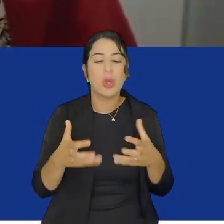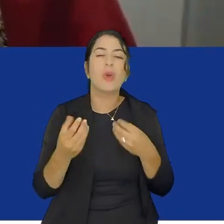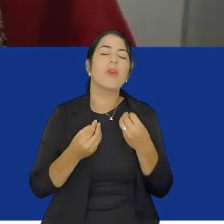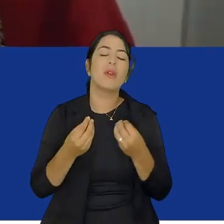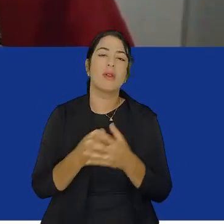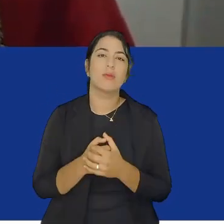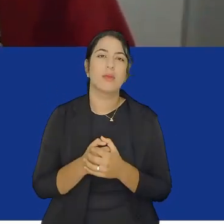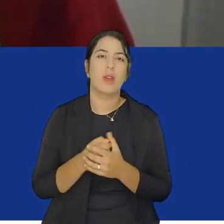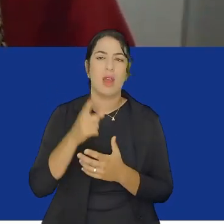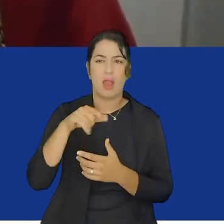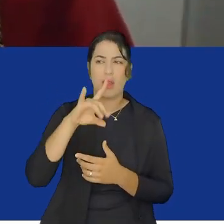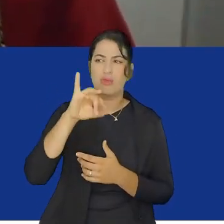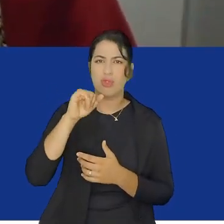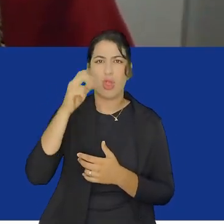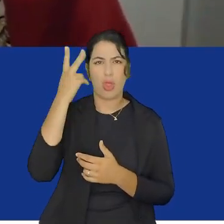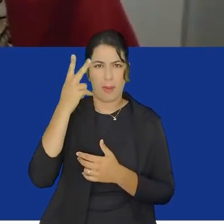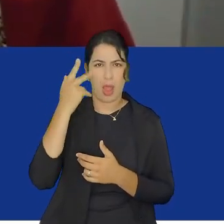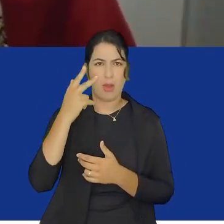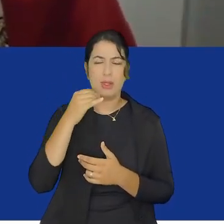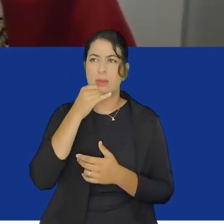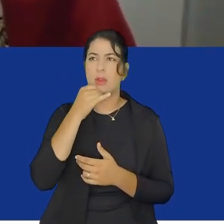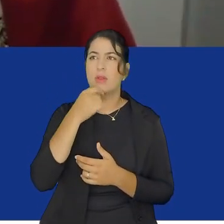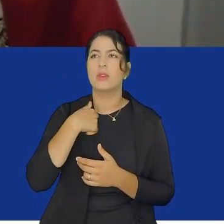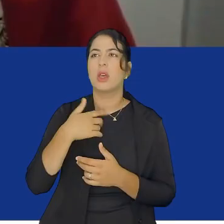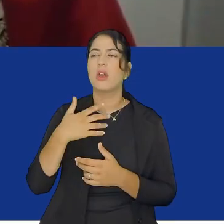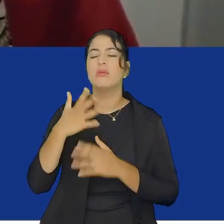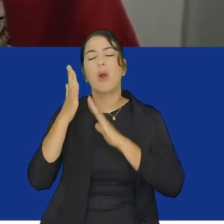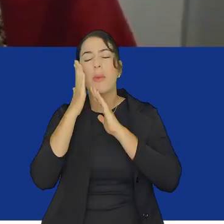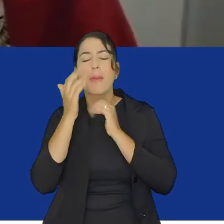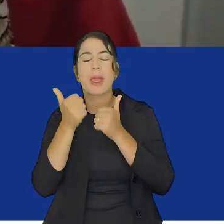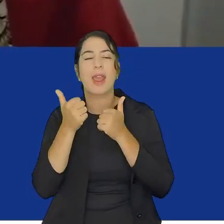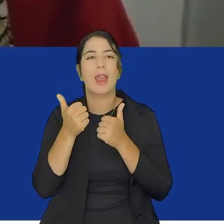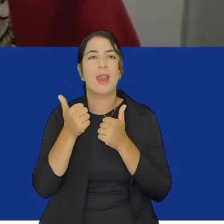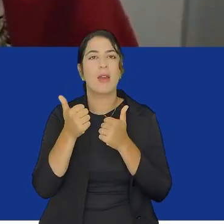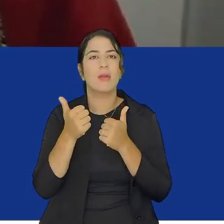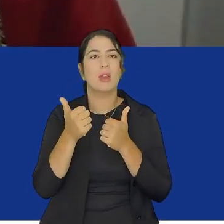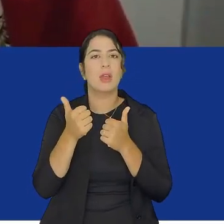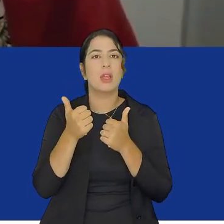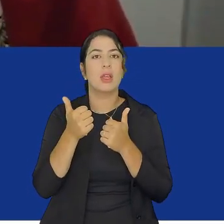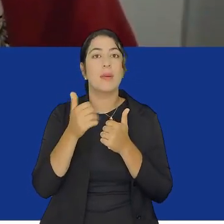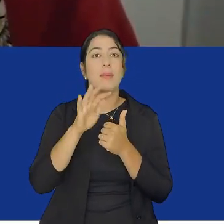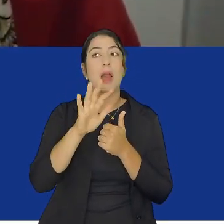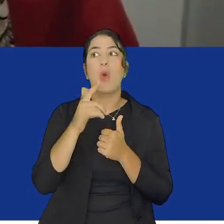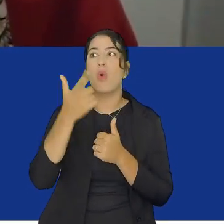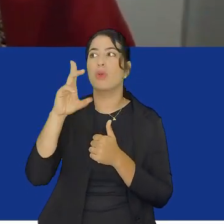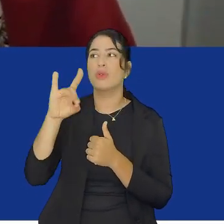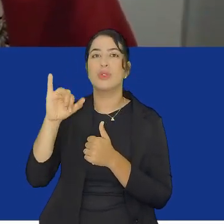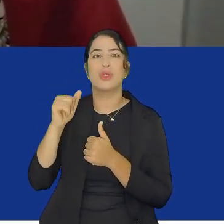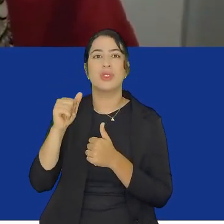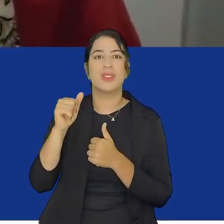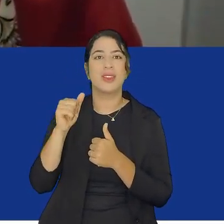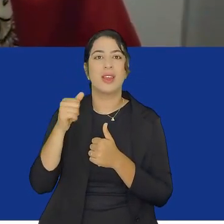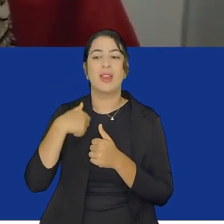chegando hoje num dia normal, que eu dormi bem, tomei café, minha filha foi para a escola, está tudo certo. Outra coisa, eu estar chegando do hospital porque